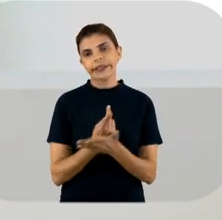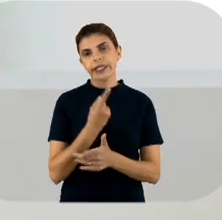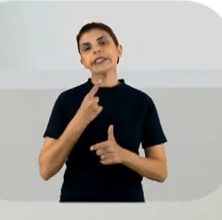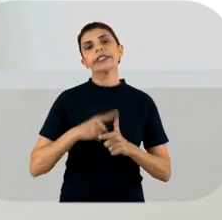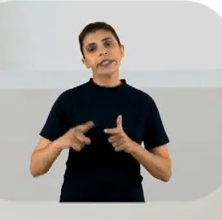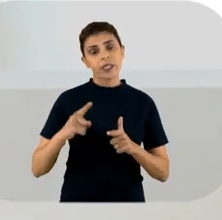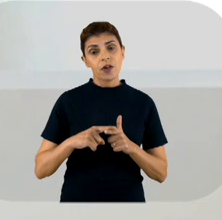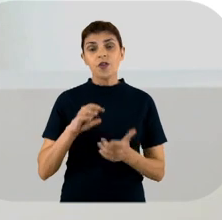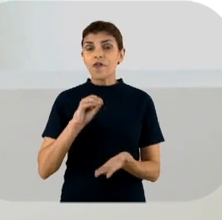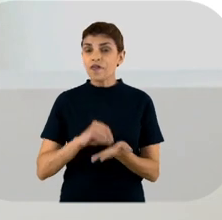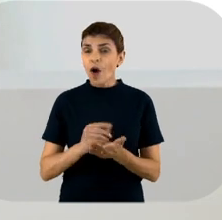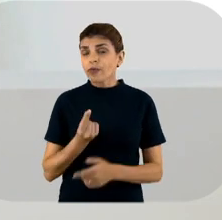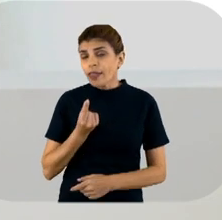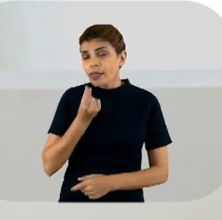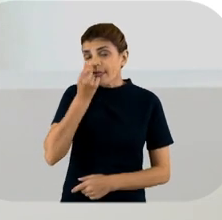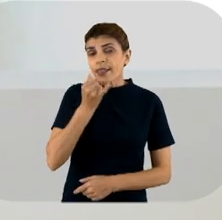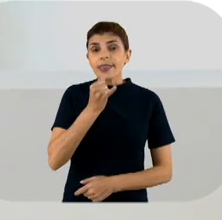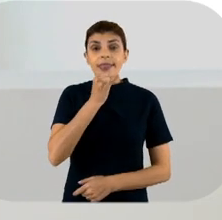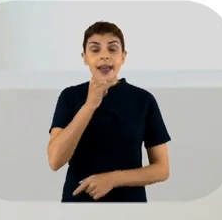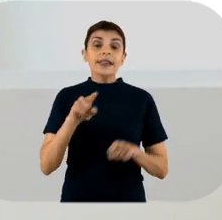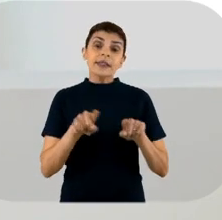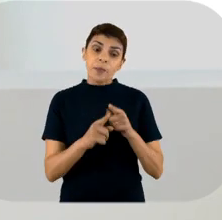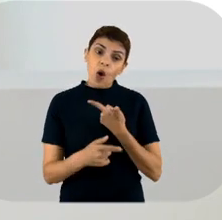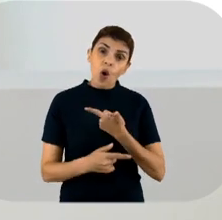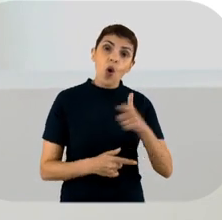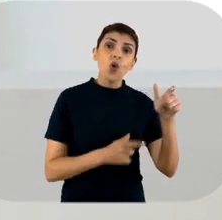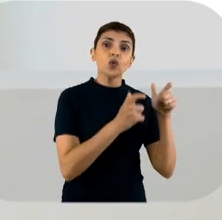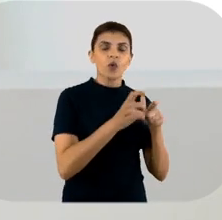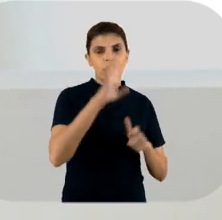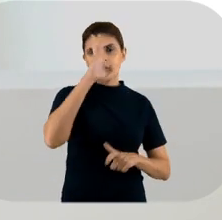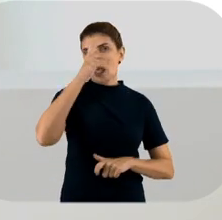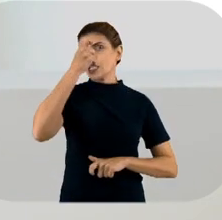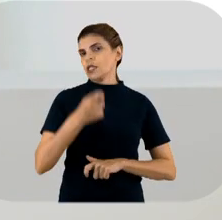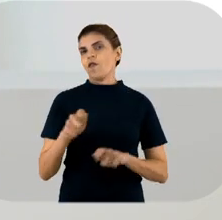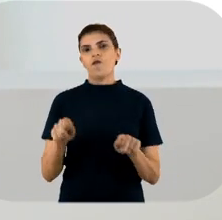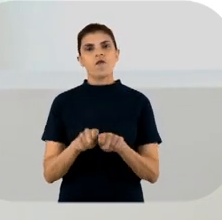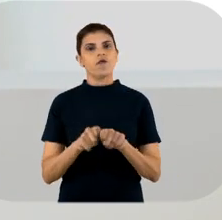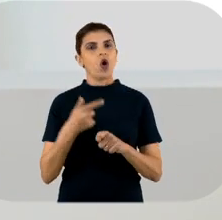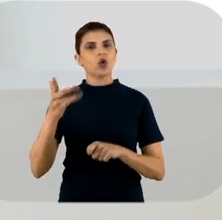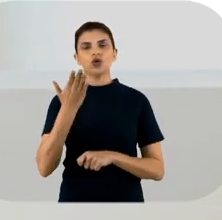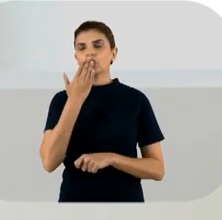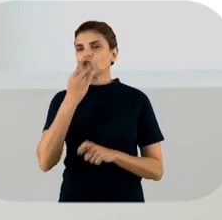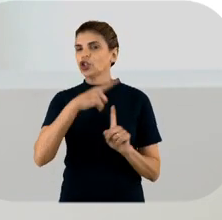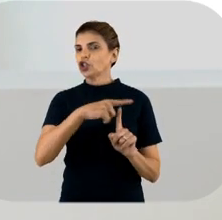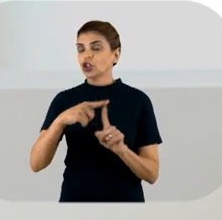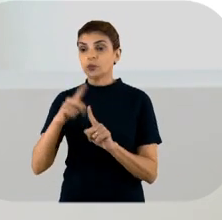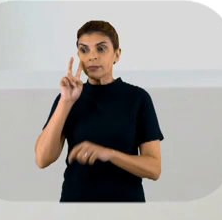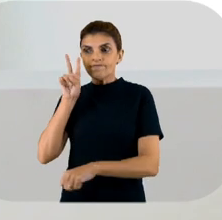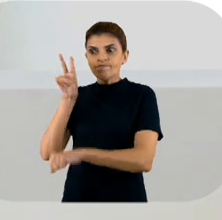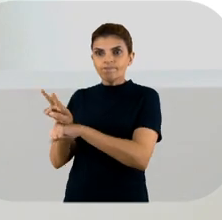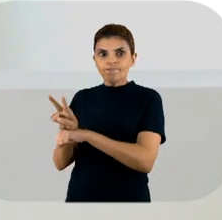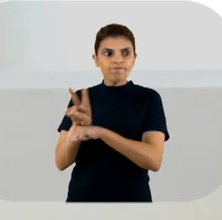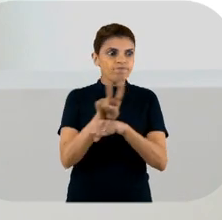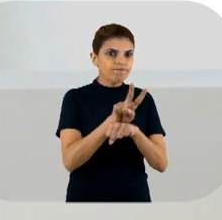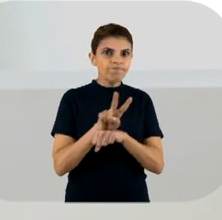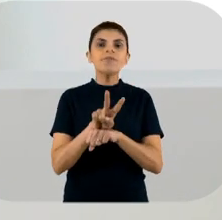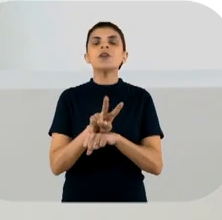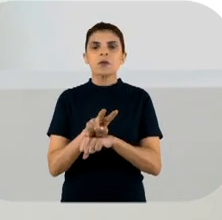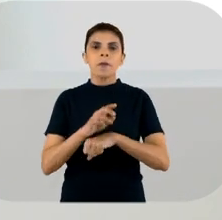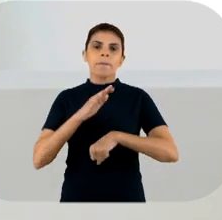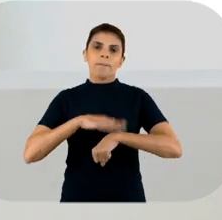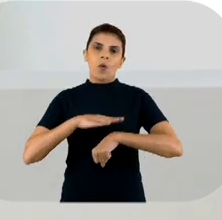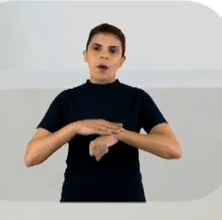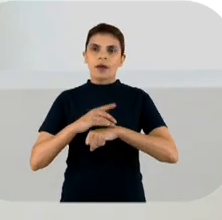casos. Então, há falta de testes e as autoridades sanitárias tomam decisões para ter a vigilância do que mais interessa em